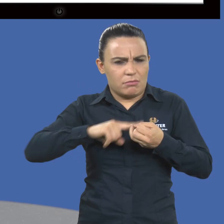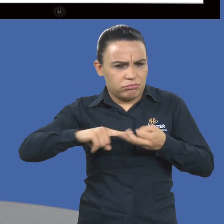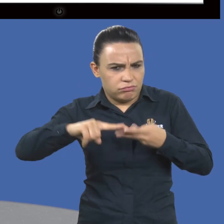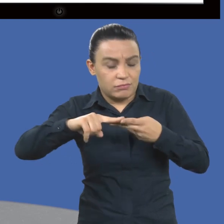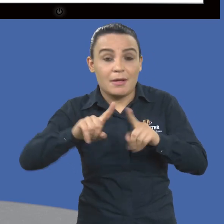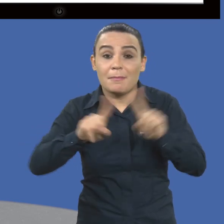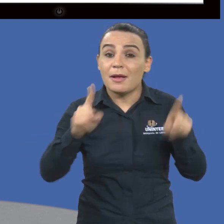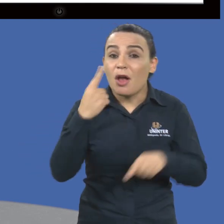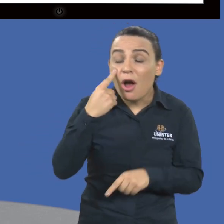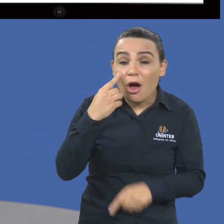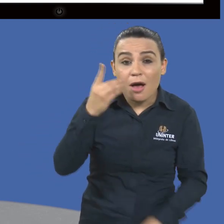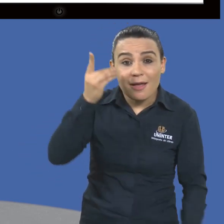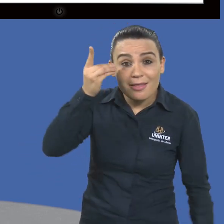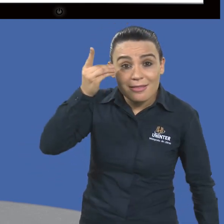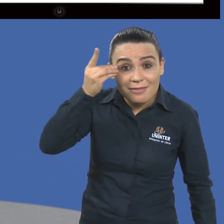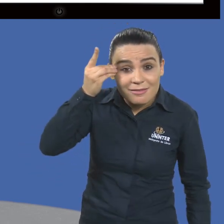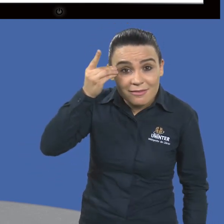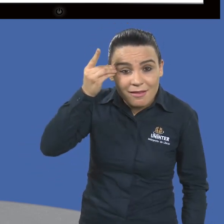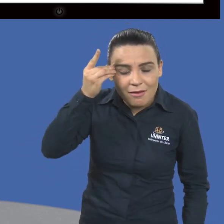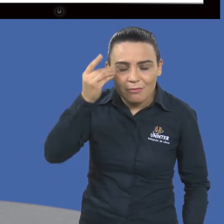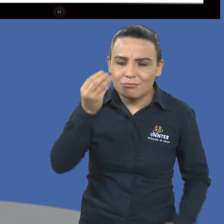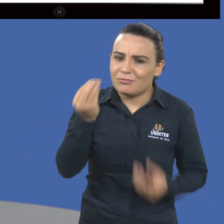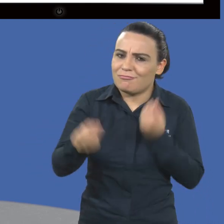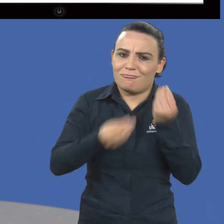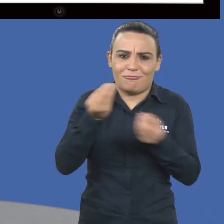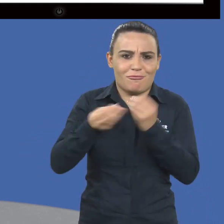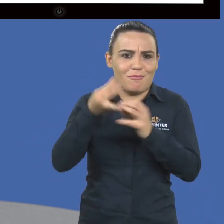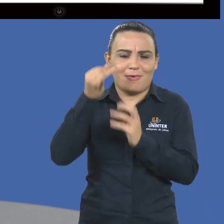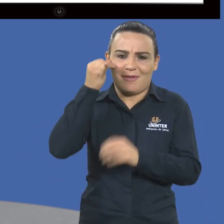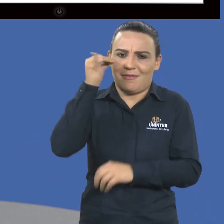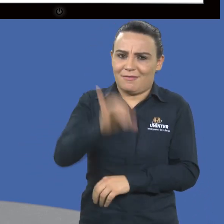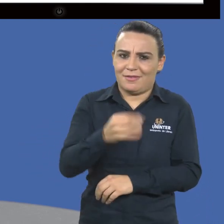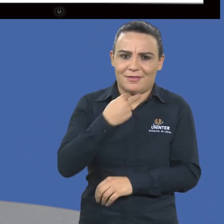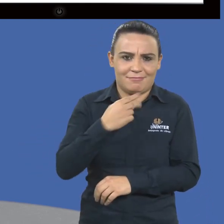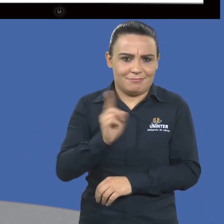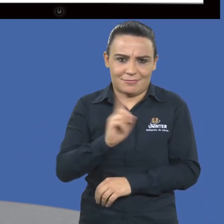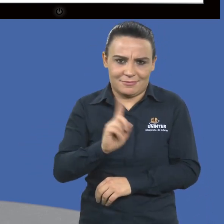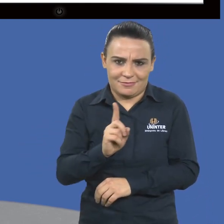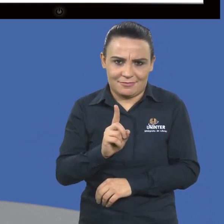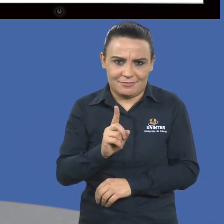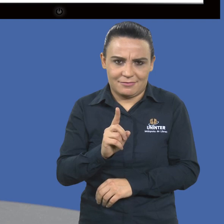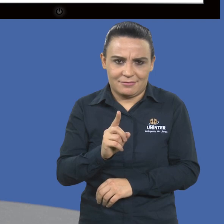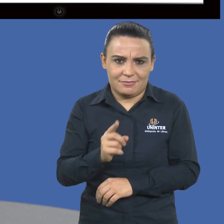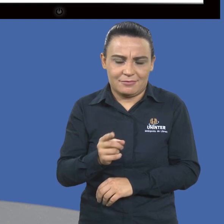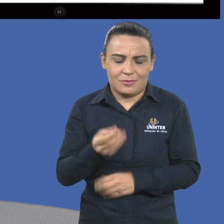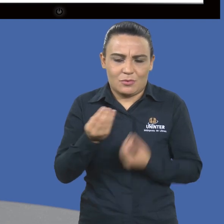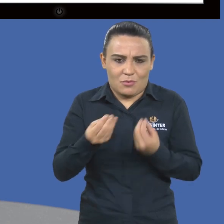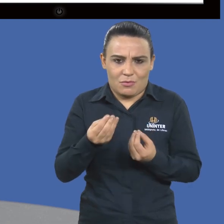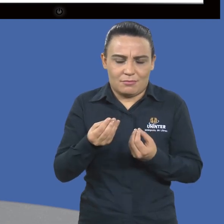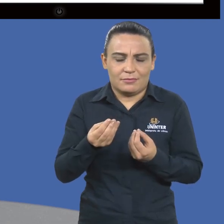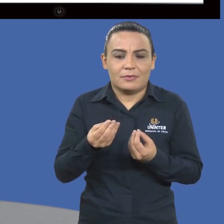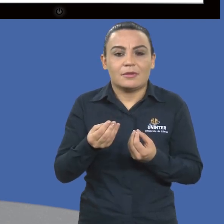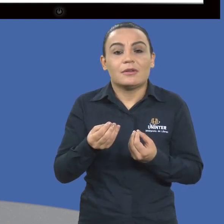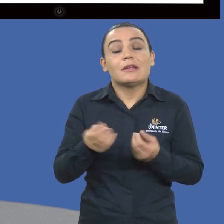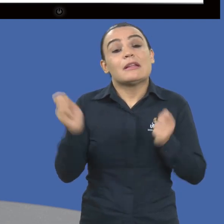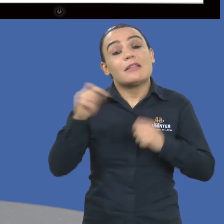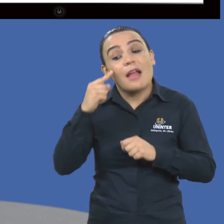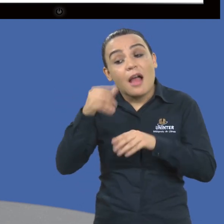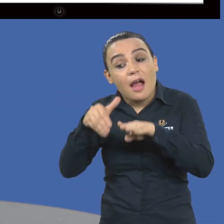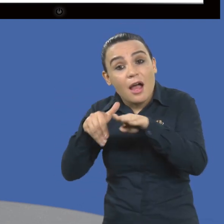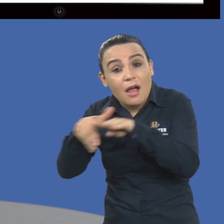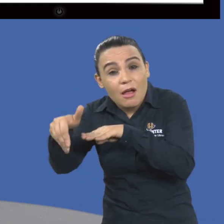né? Existe a prevenção através do aconselhamento genético em um caso específico